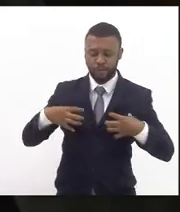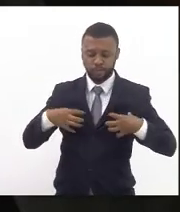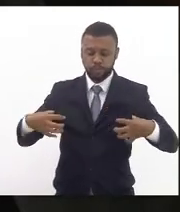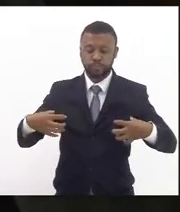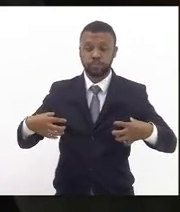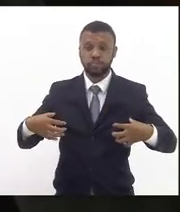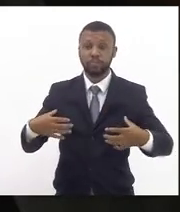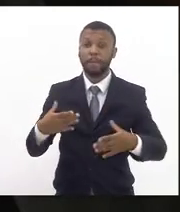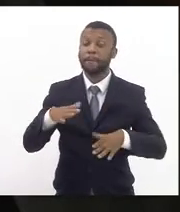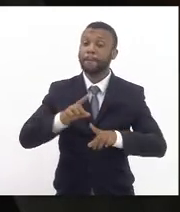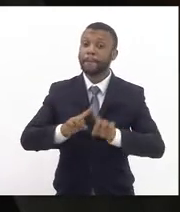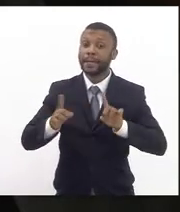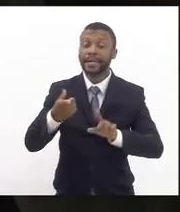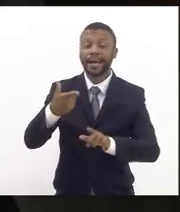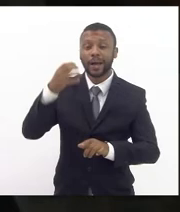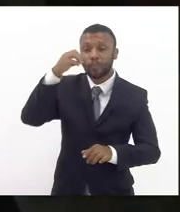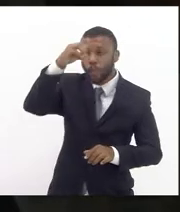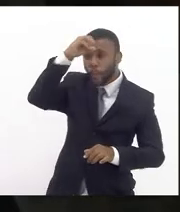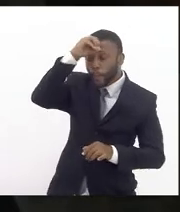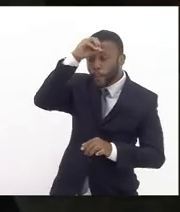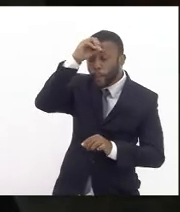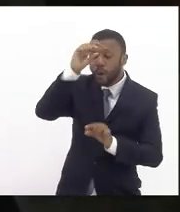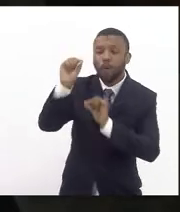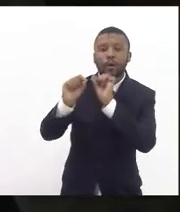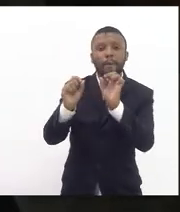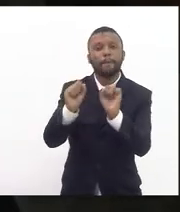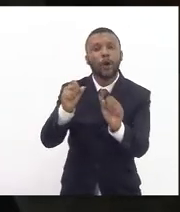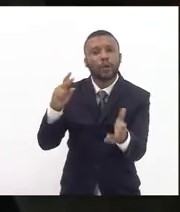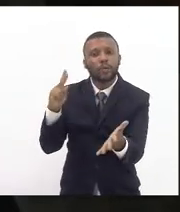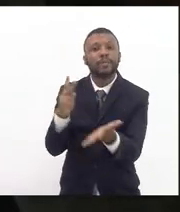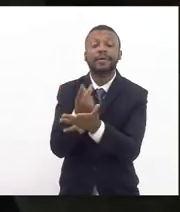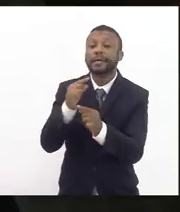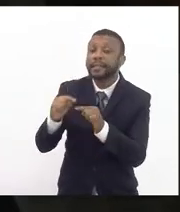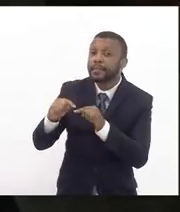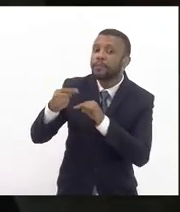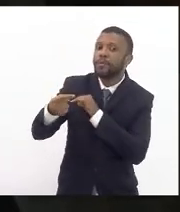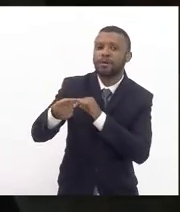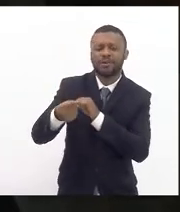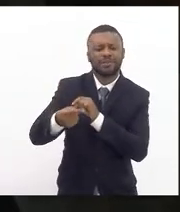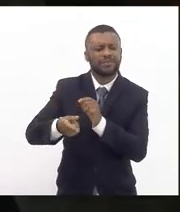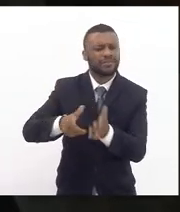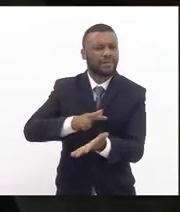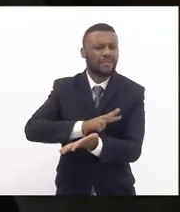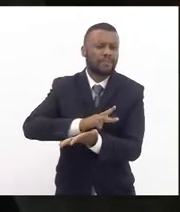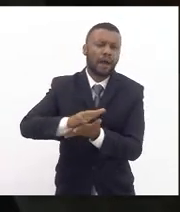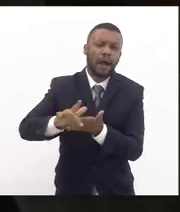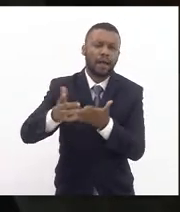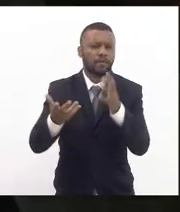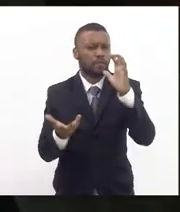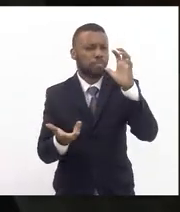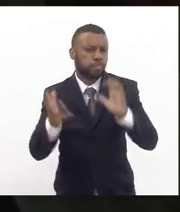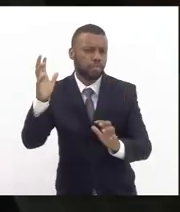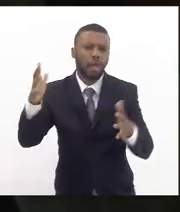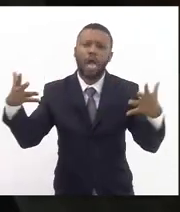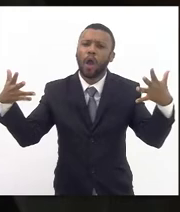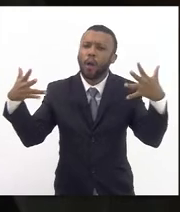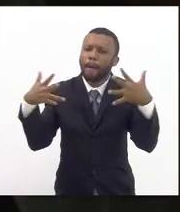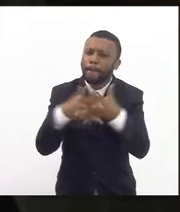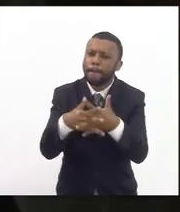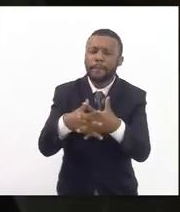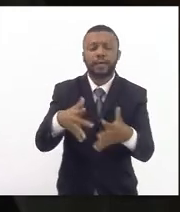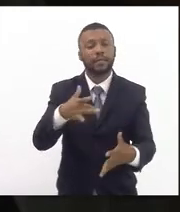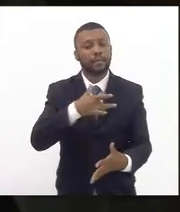menor ideia de possíveis consequências adversas, de possíveis